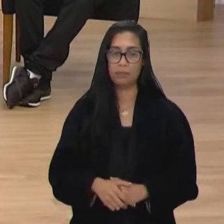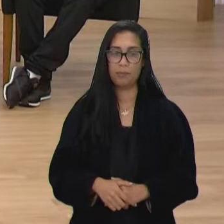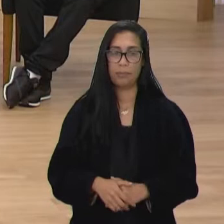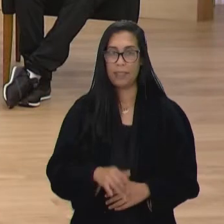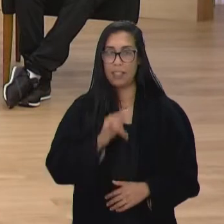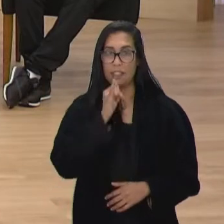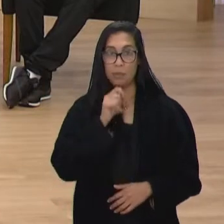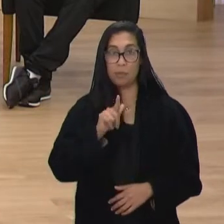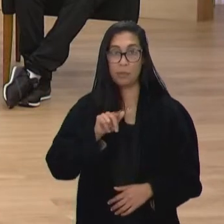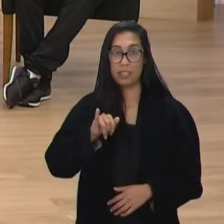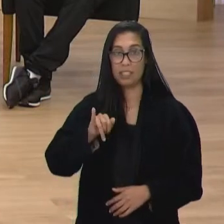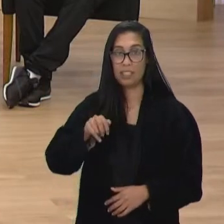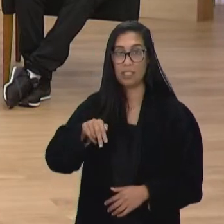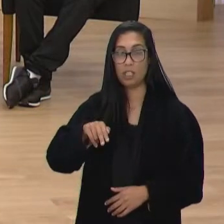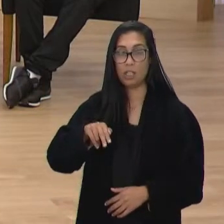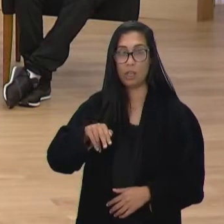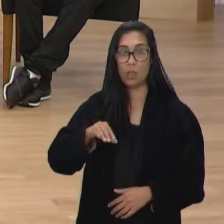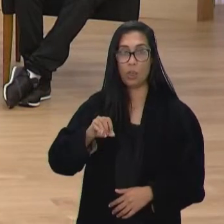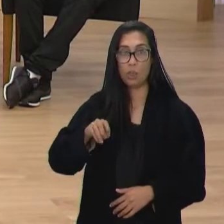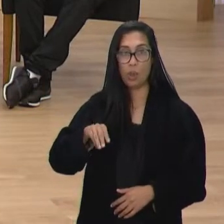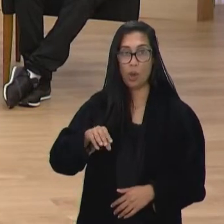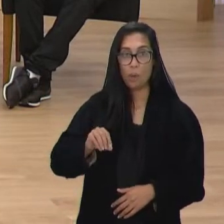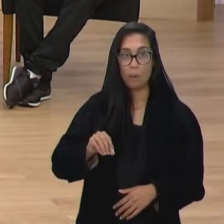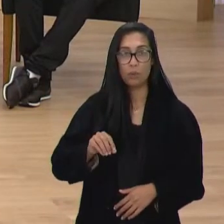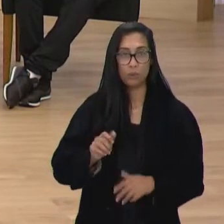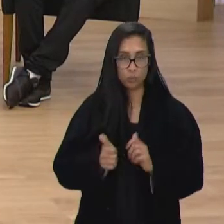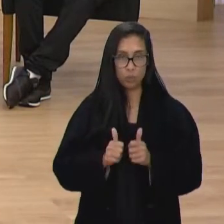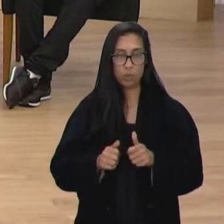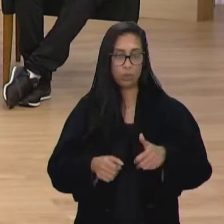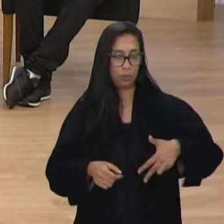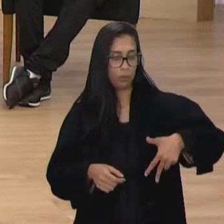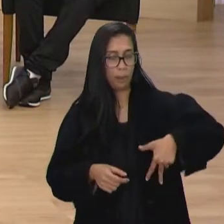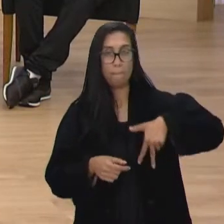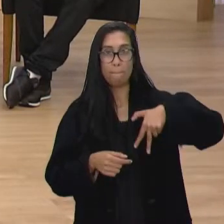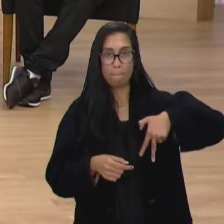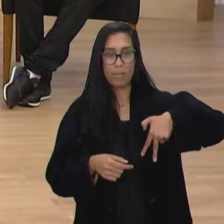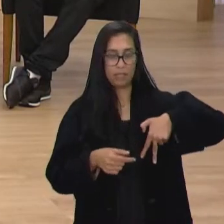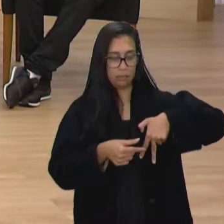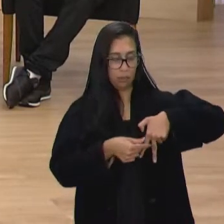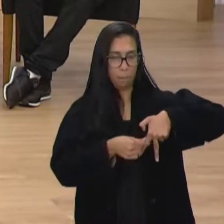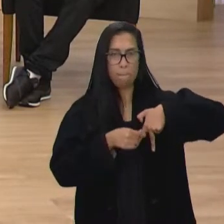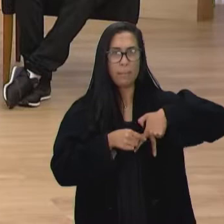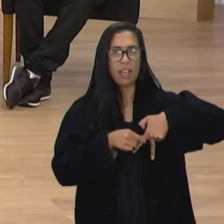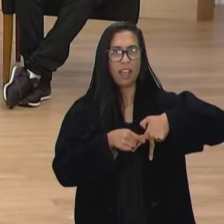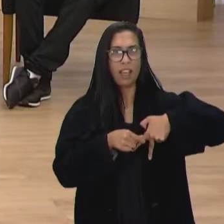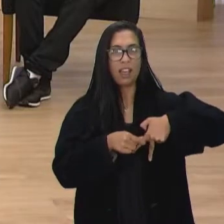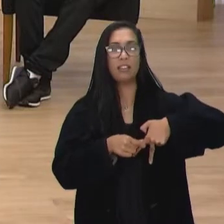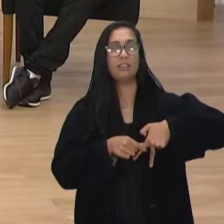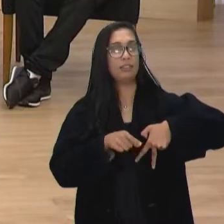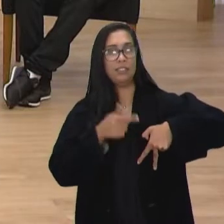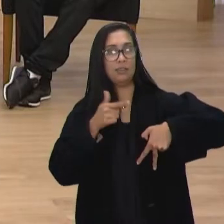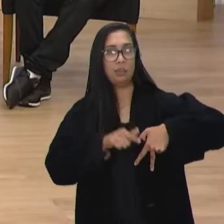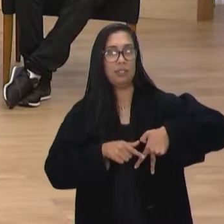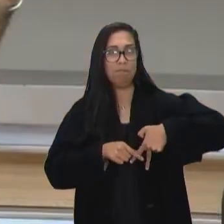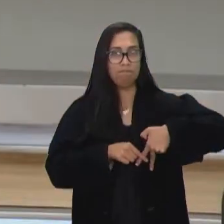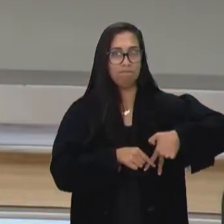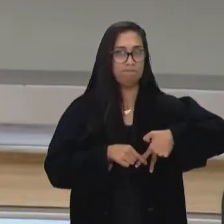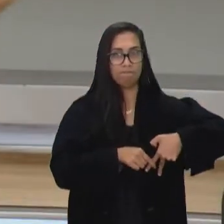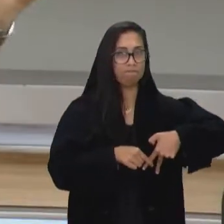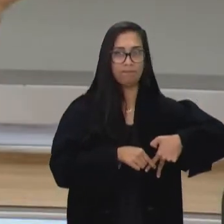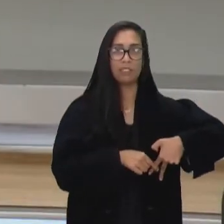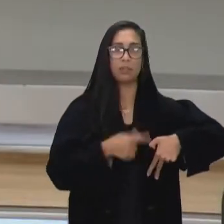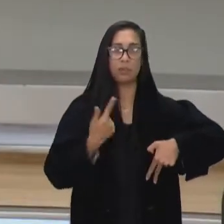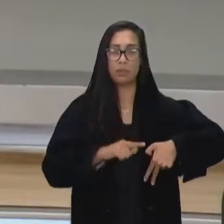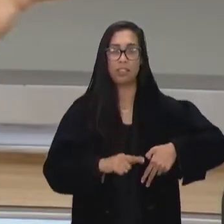igual o cachorro. E aí? Você vai precisar de uma criatividade para sair dessa situação. Quem mestrou? Quem